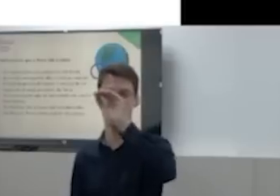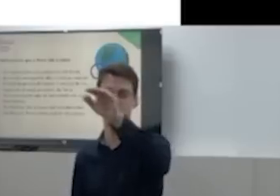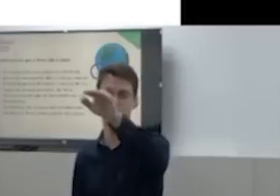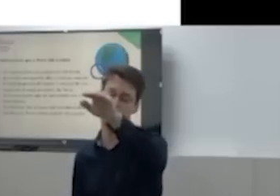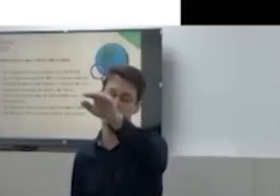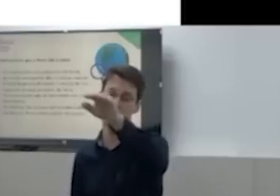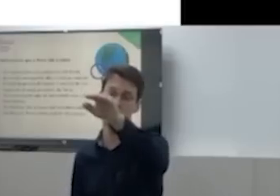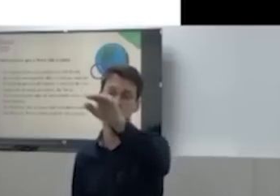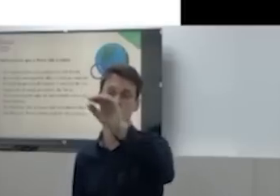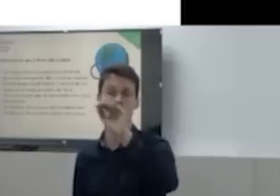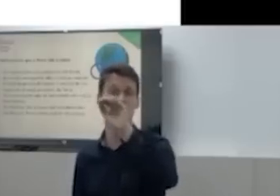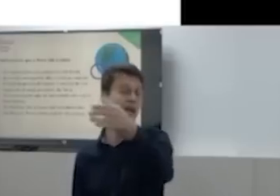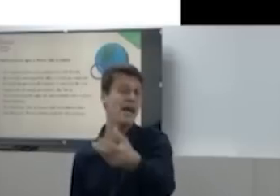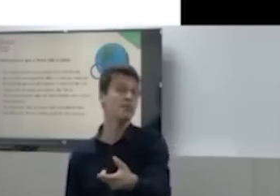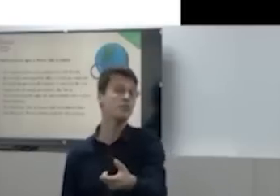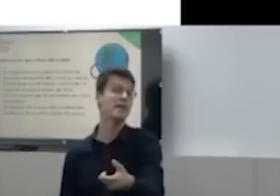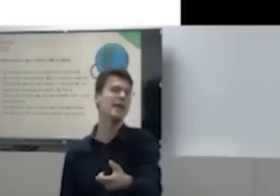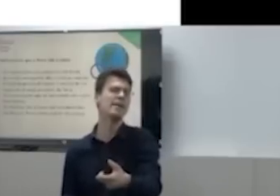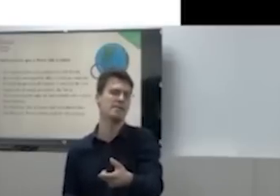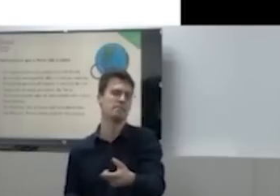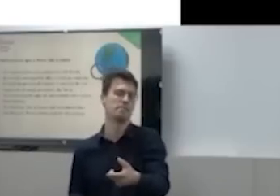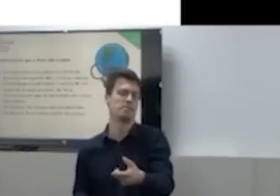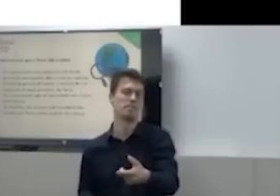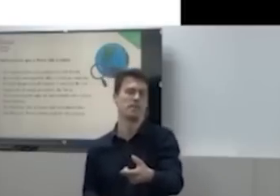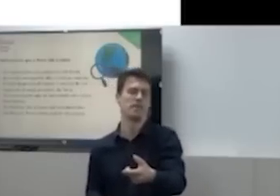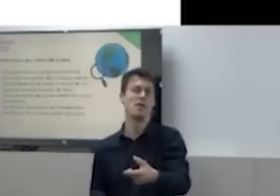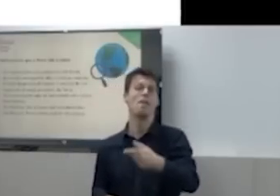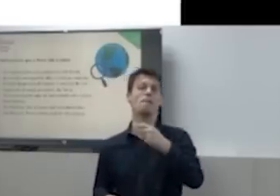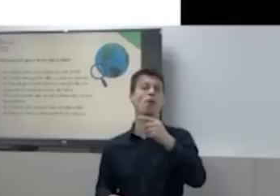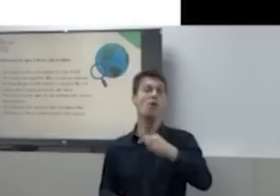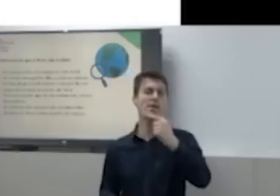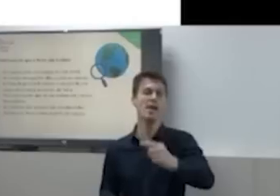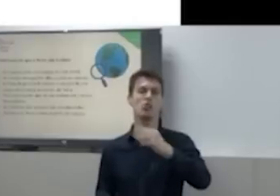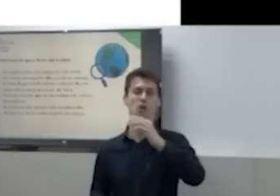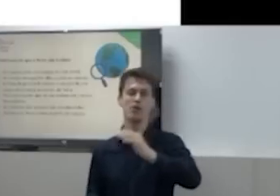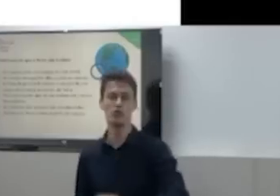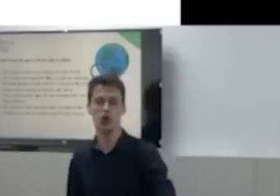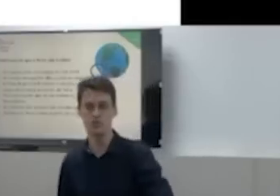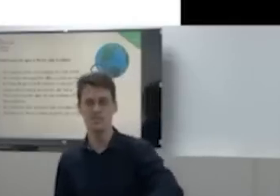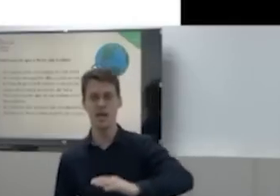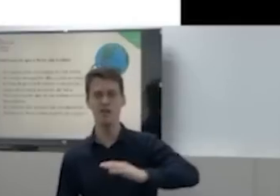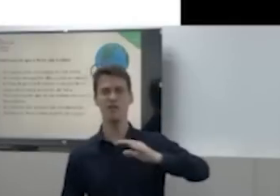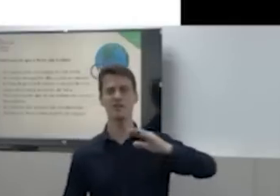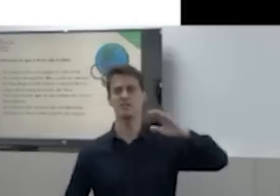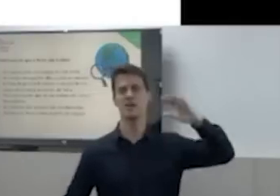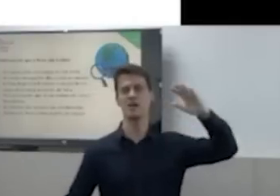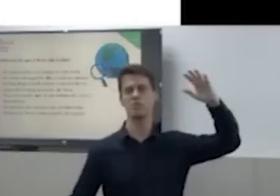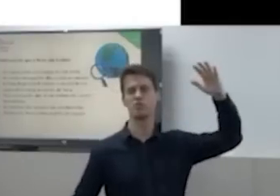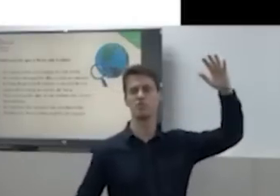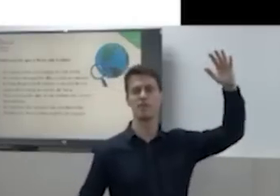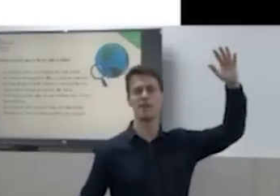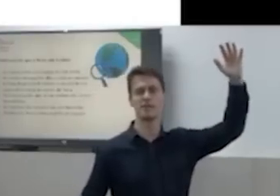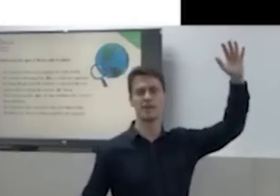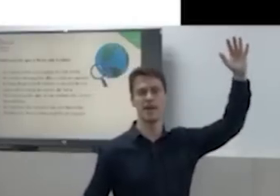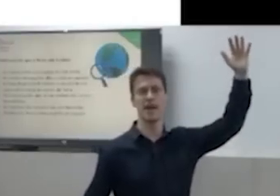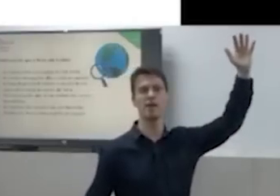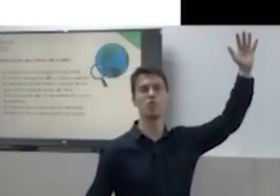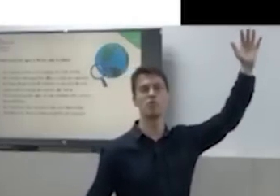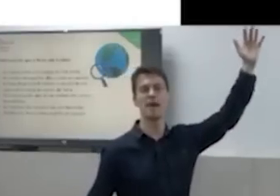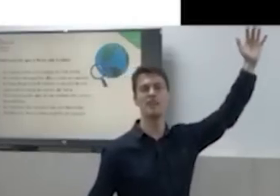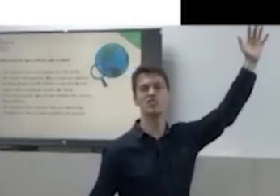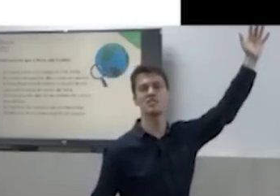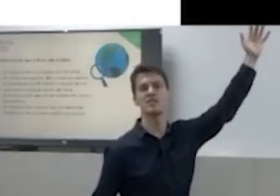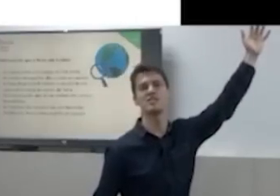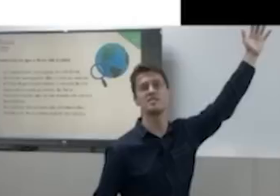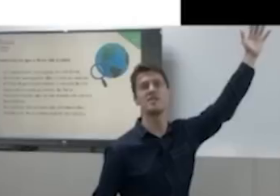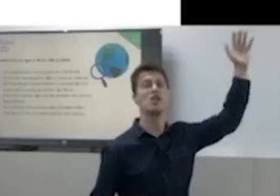nosso olho consegue perceber e visualizar é muito pequena. Porém, quando nós nos afastamos do planeta